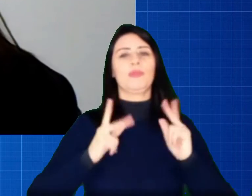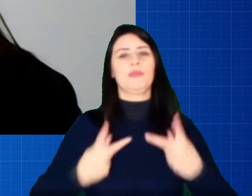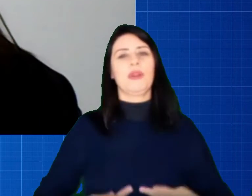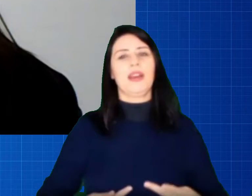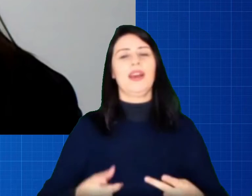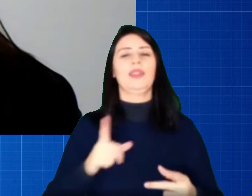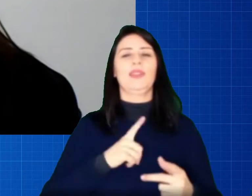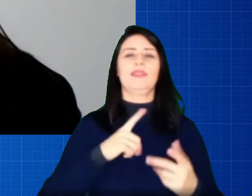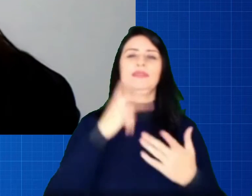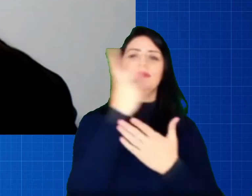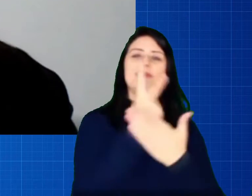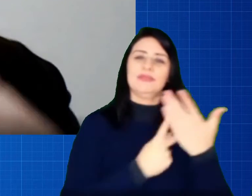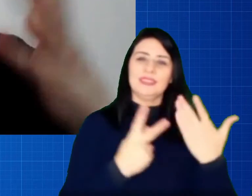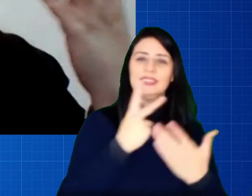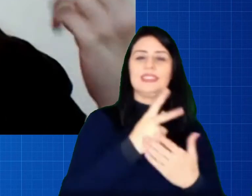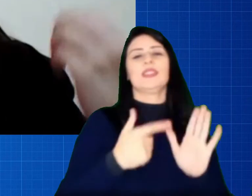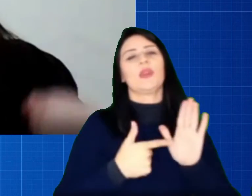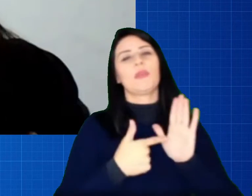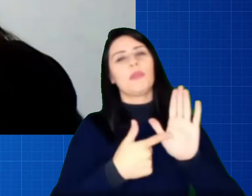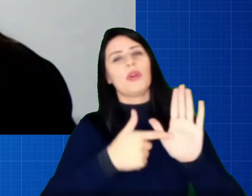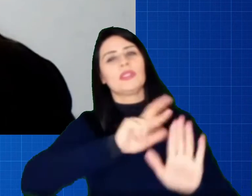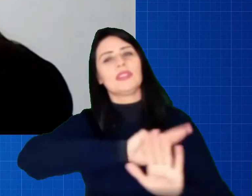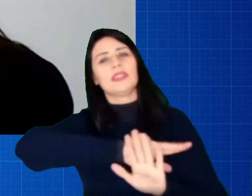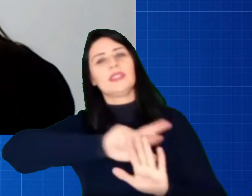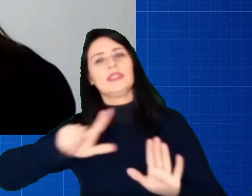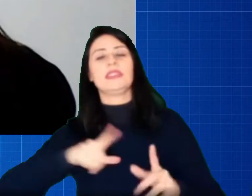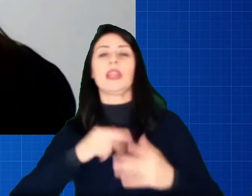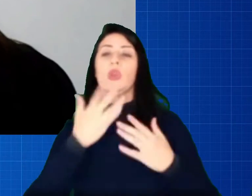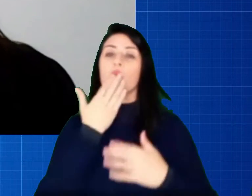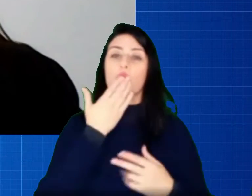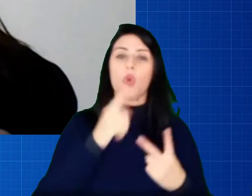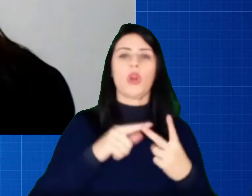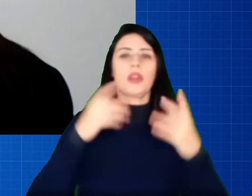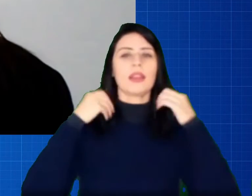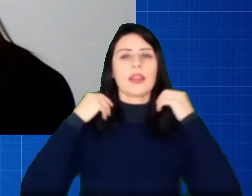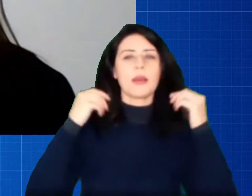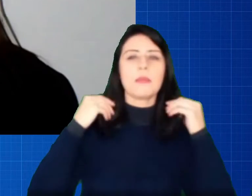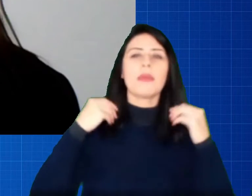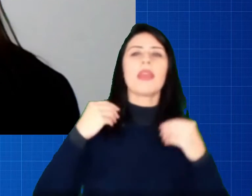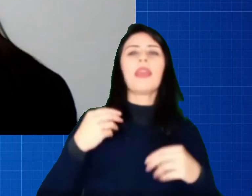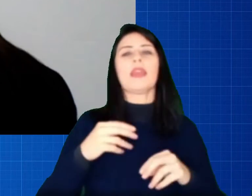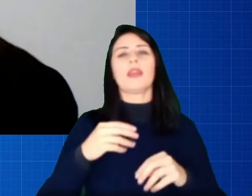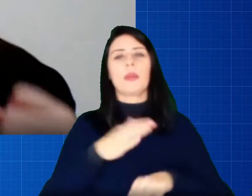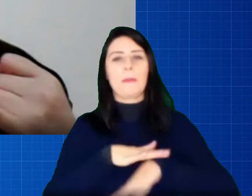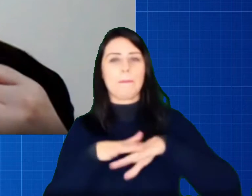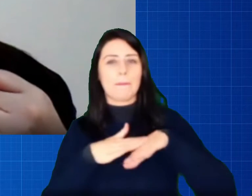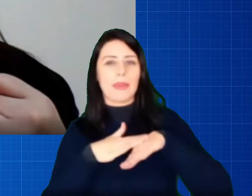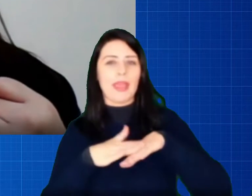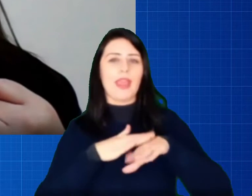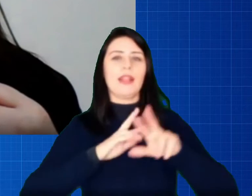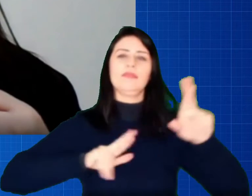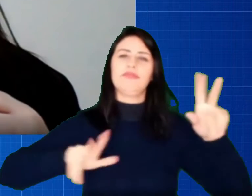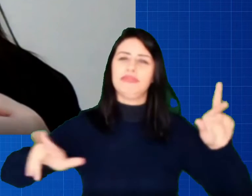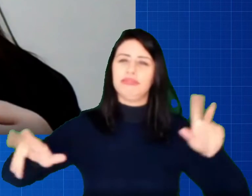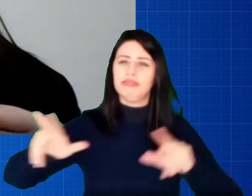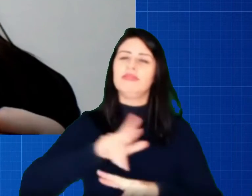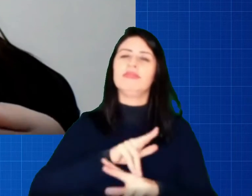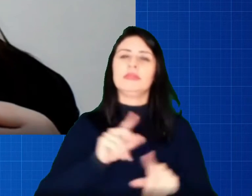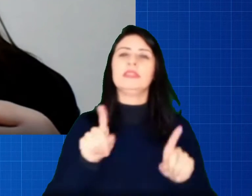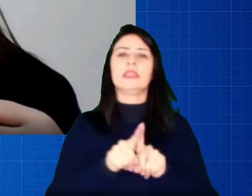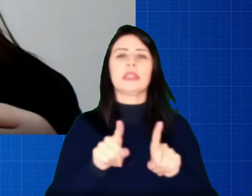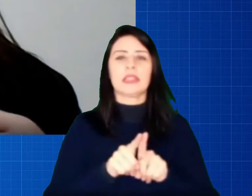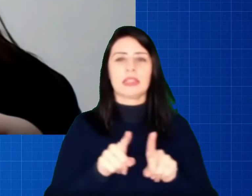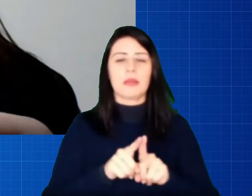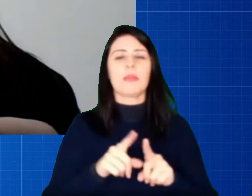comentou, a gente também faz muitos modelos do corpo humano, então, assim, bonecos, né? Para colocar mesmo a questão da diversidade. Então, nós temos cores diferentes, nós